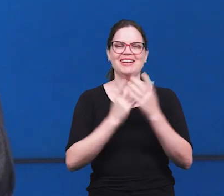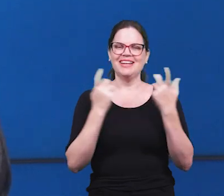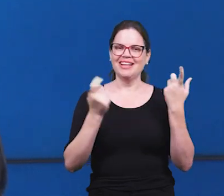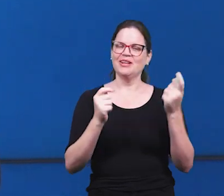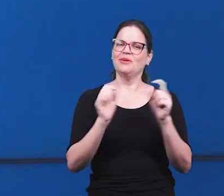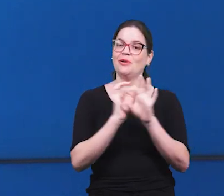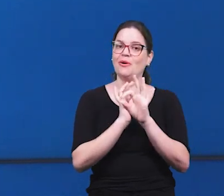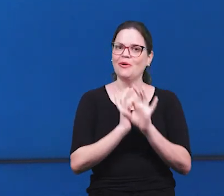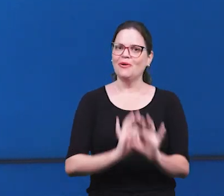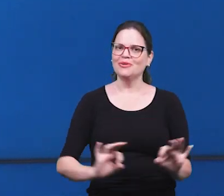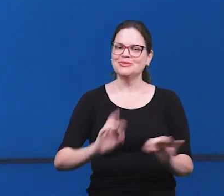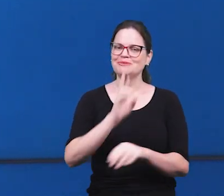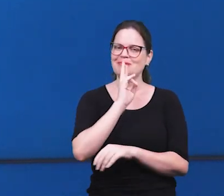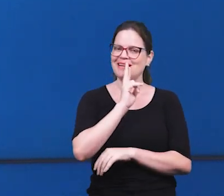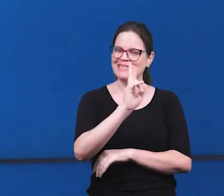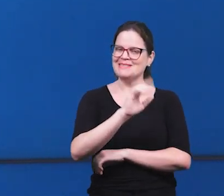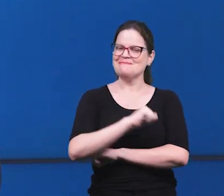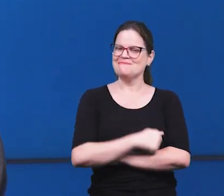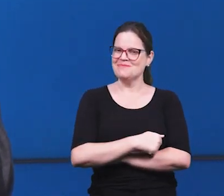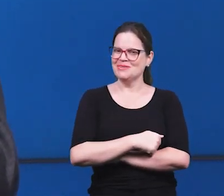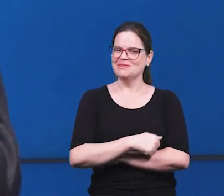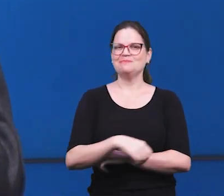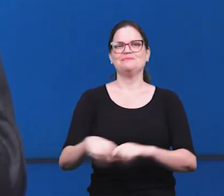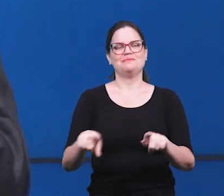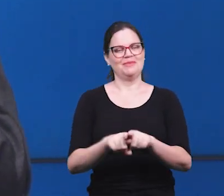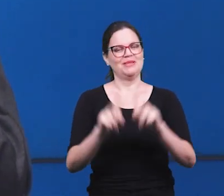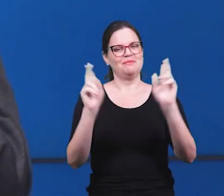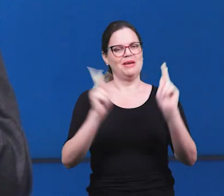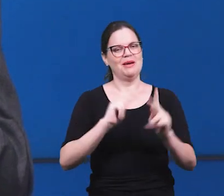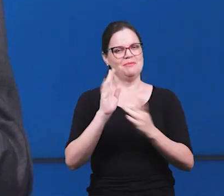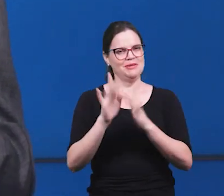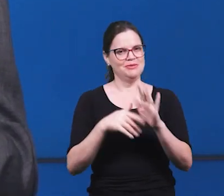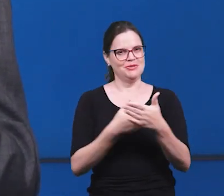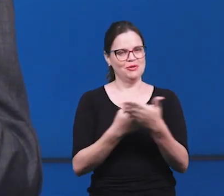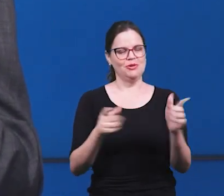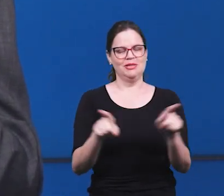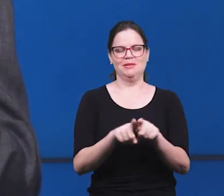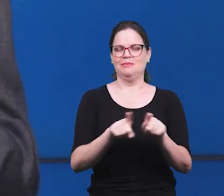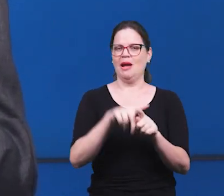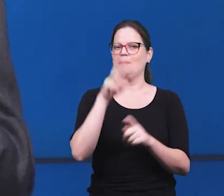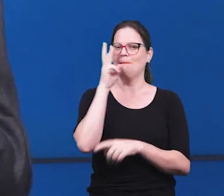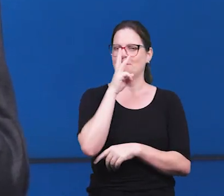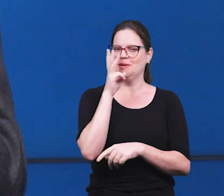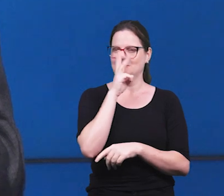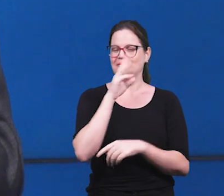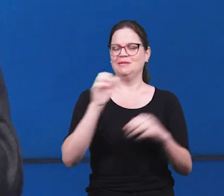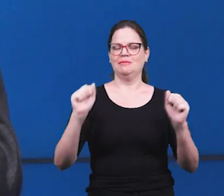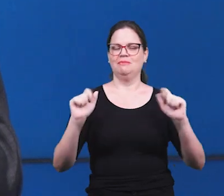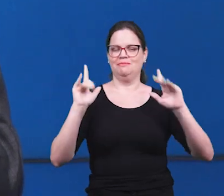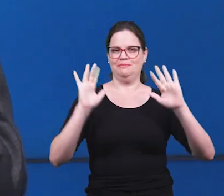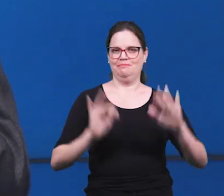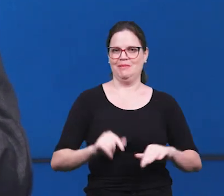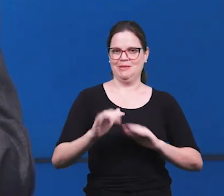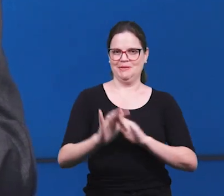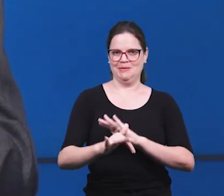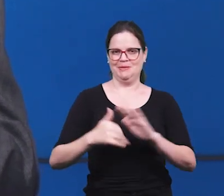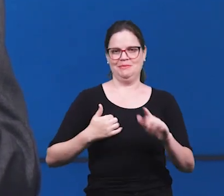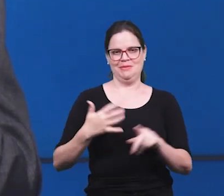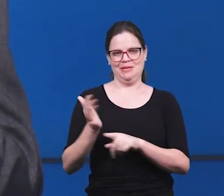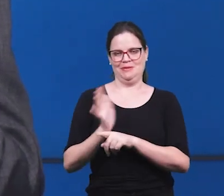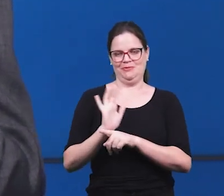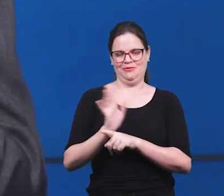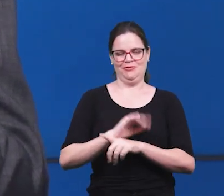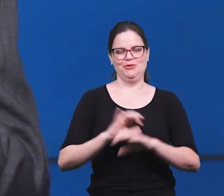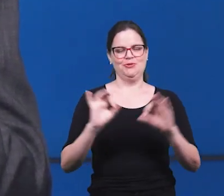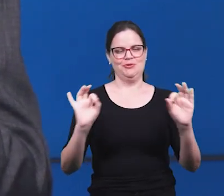colocado, né? Na sua resposta. E eu quero desejar para você a paz do Senhor, para a mamãe também, uma grande bênção a sua participação,